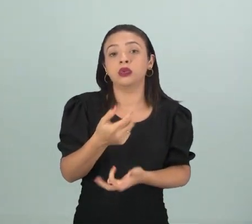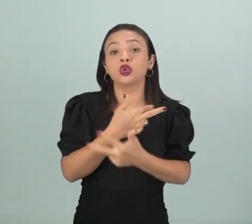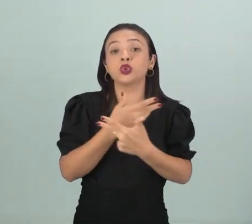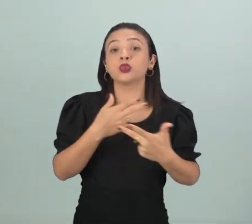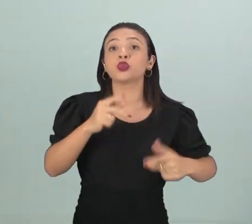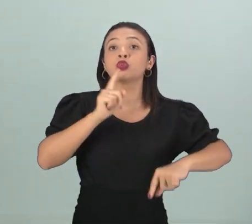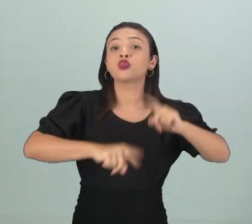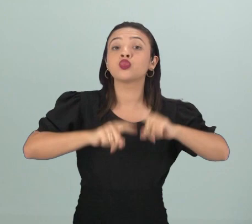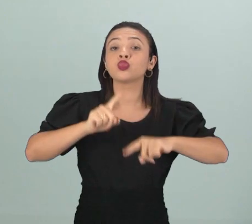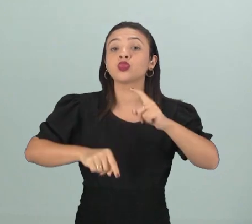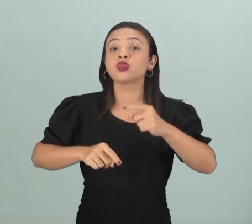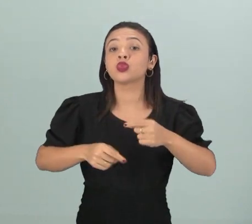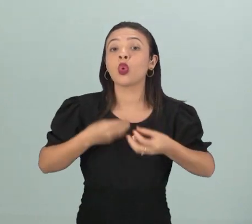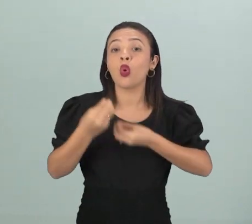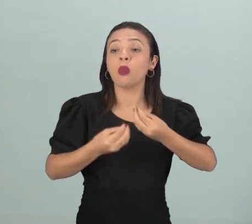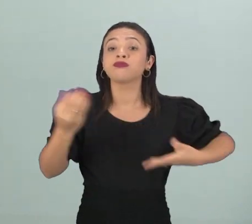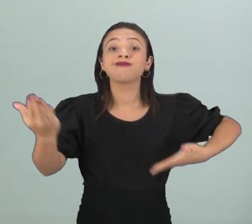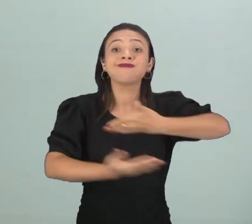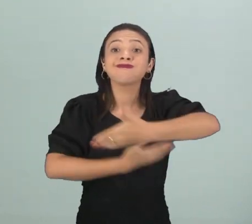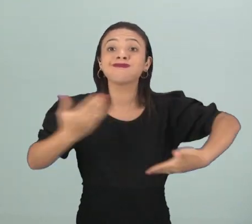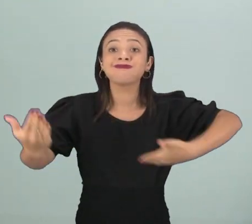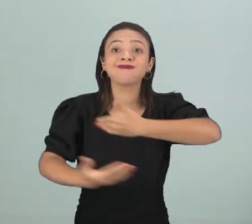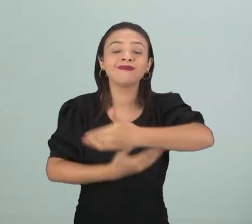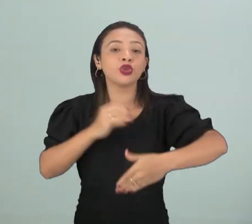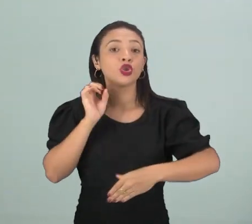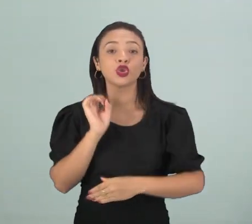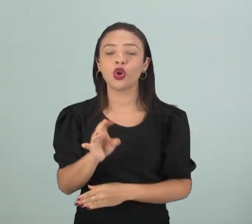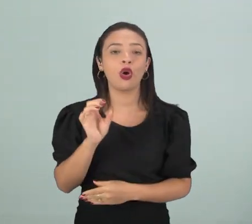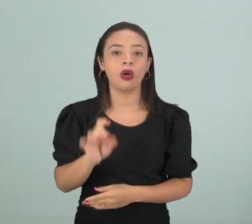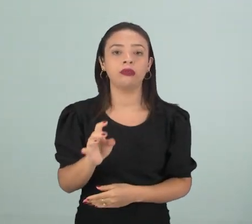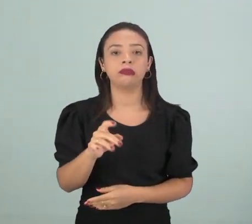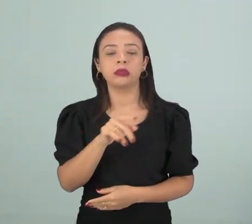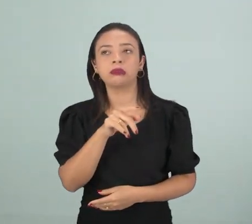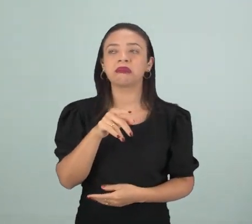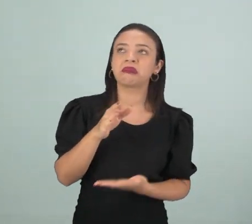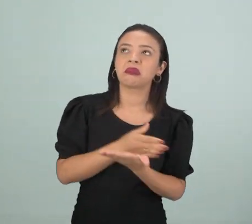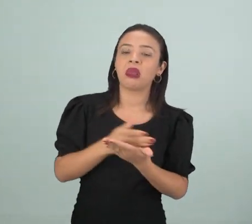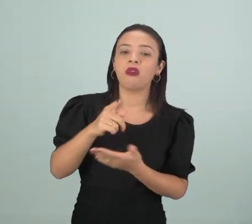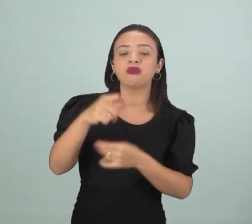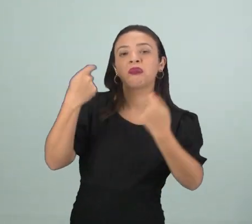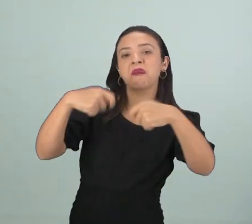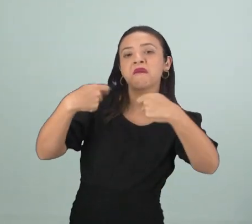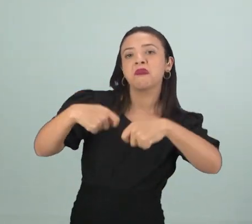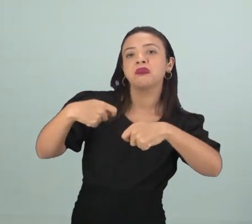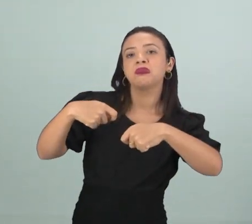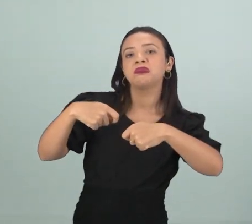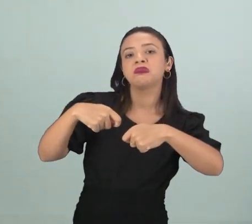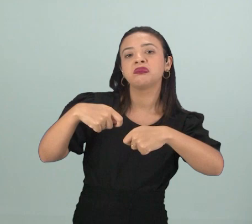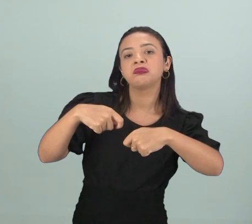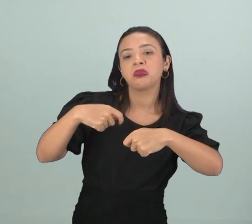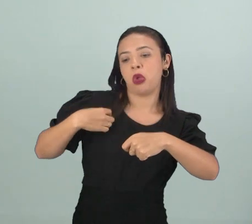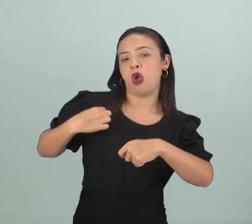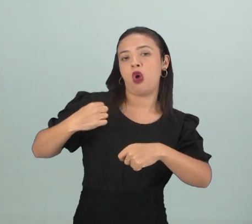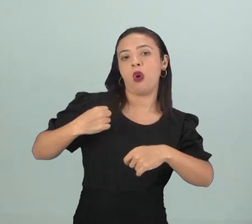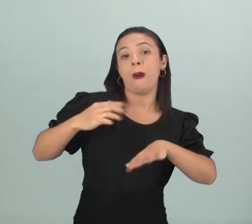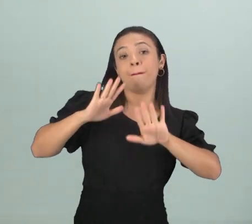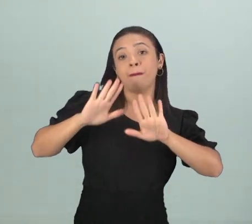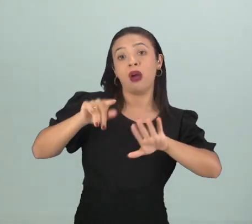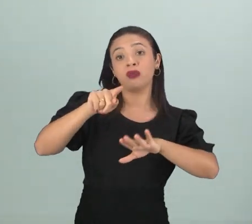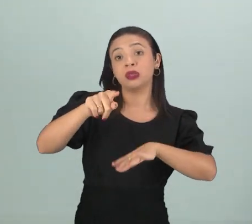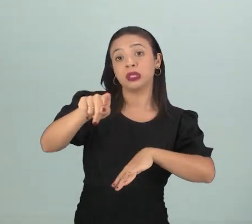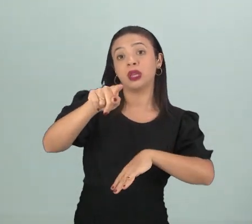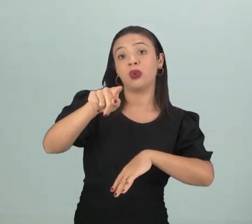eram comercializados através de trocas. Então, muitas vezes você estava precisando, sei lá, de uma roupa, mas você